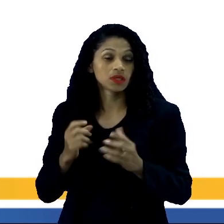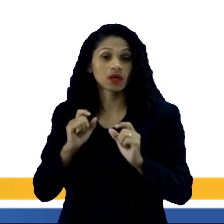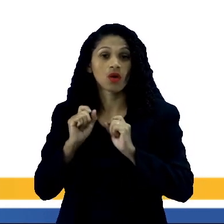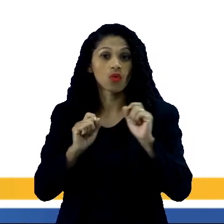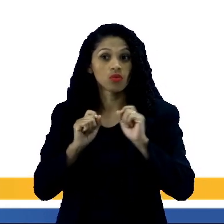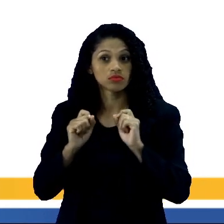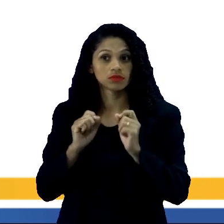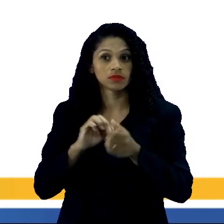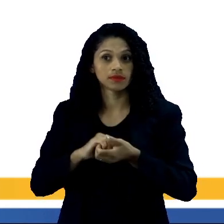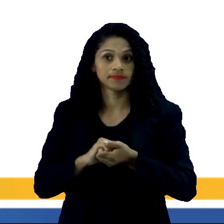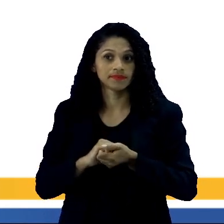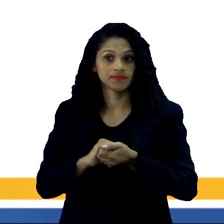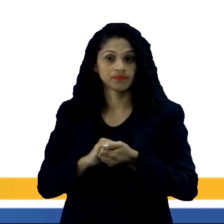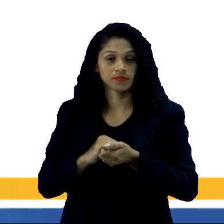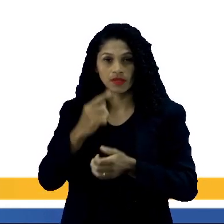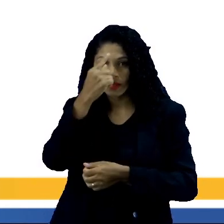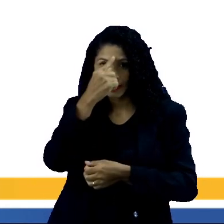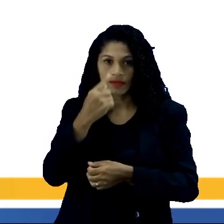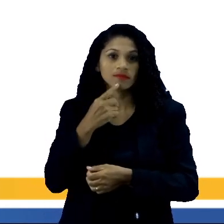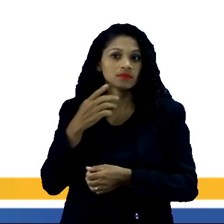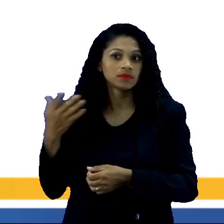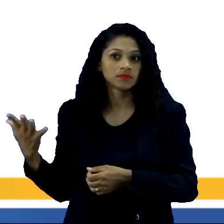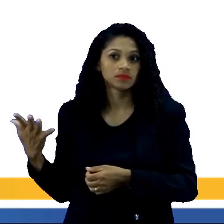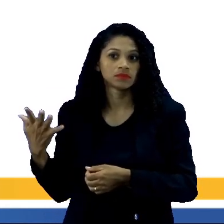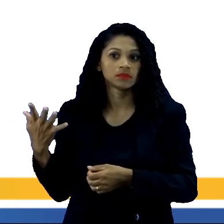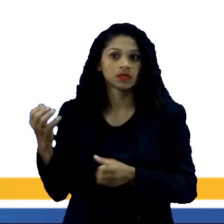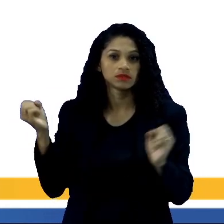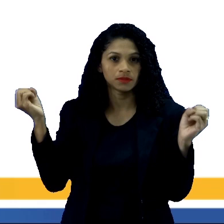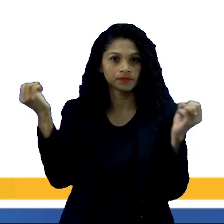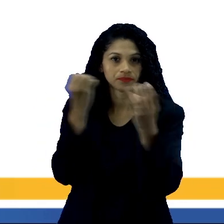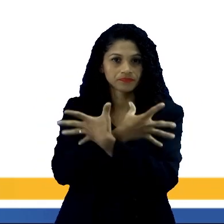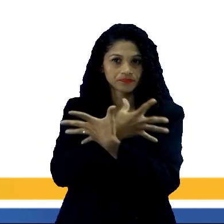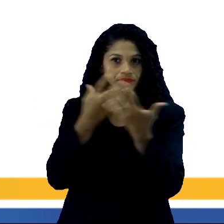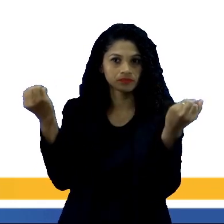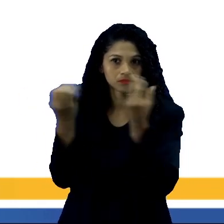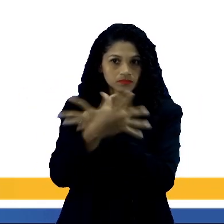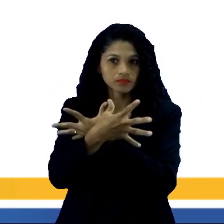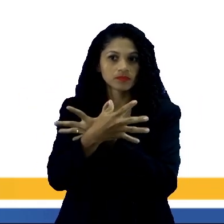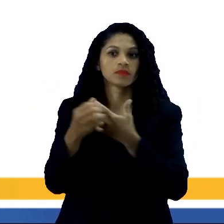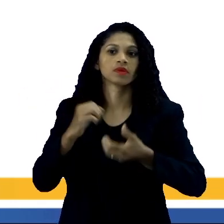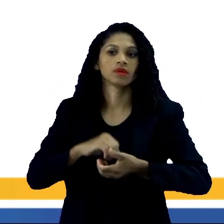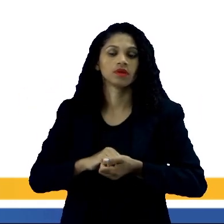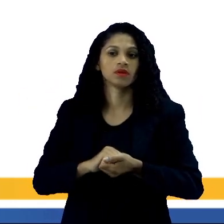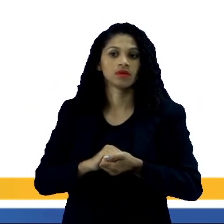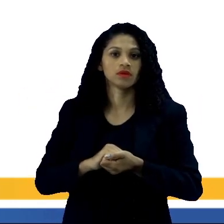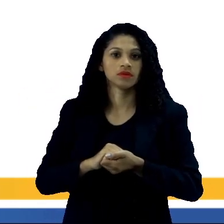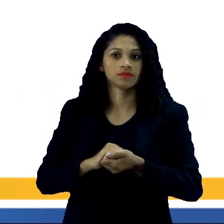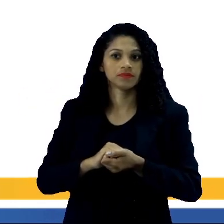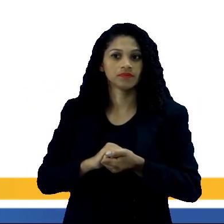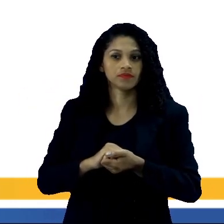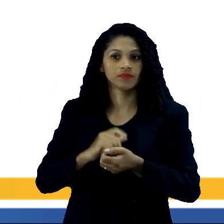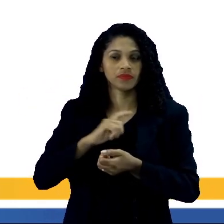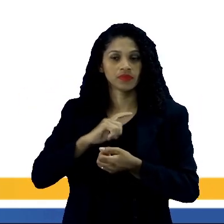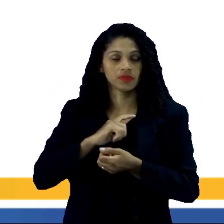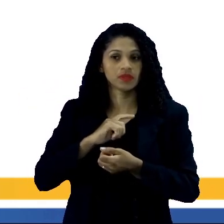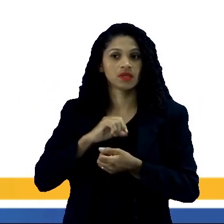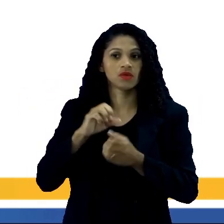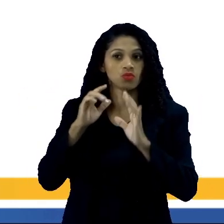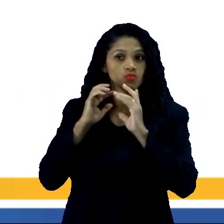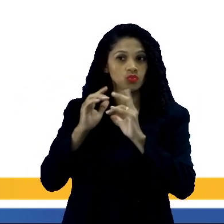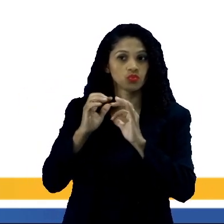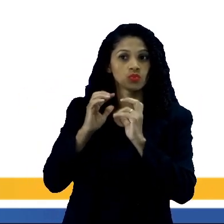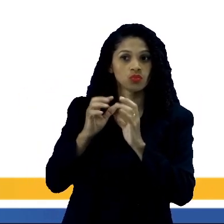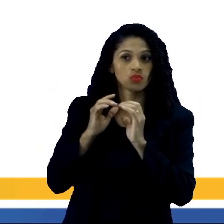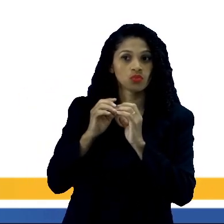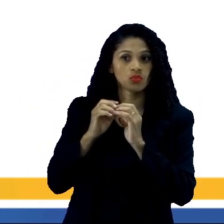podem ver aí na imagem, esse dendrito, ele tem algumas partes bem específicas. Ele vai ter, esse neurônio, na verdade, ele vai ter